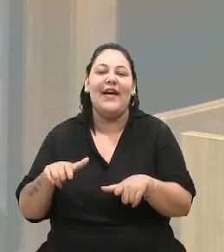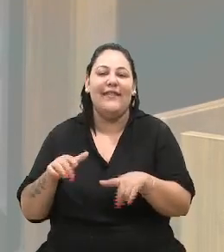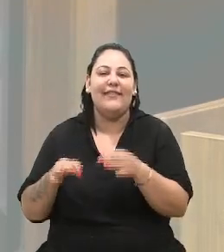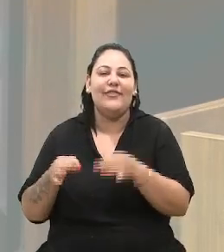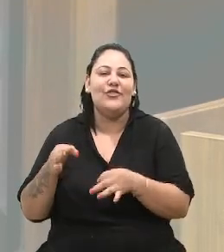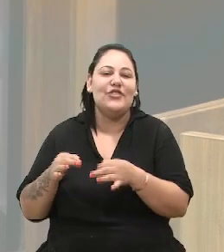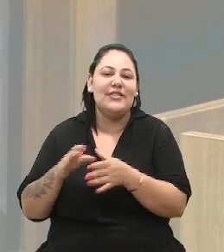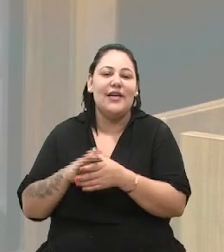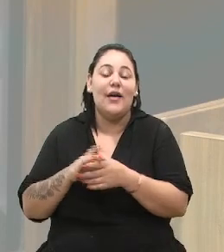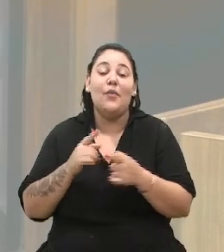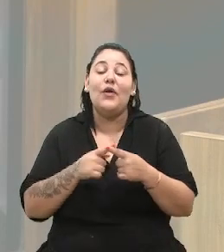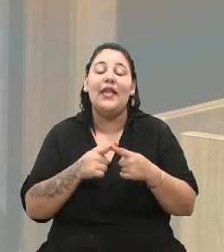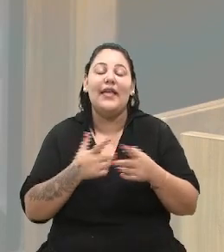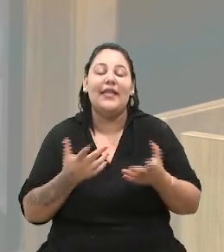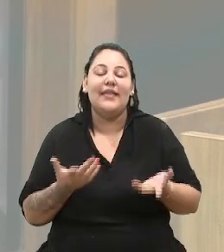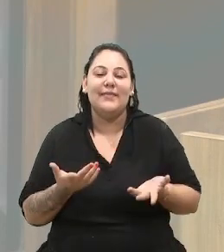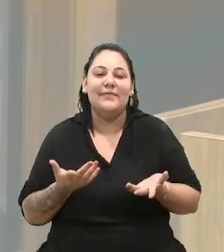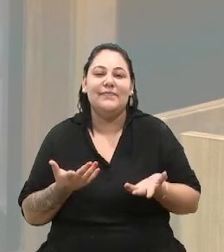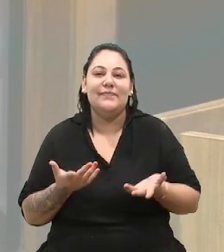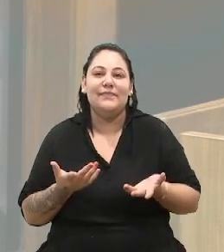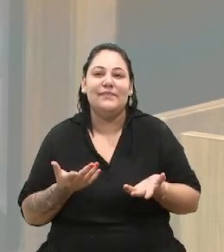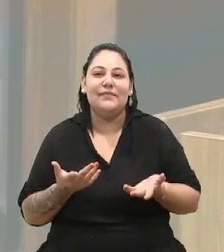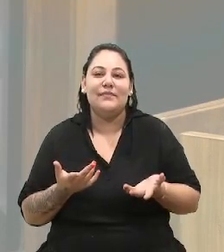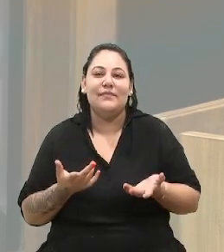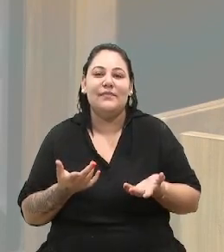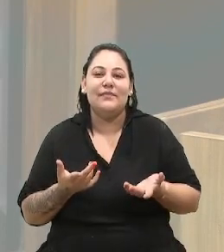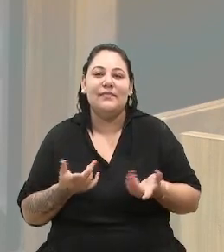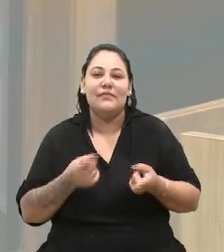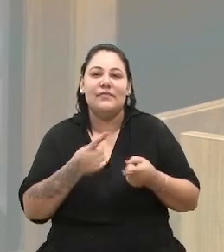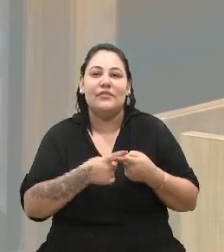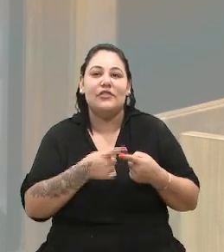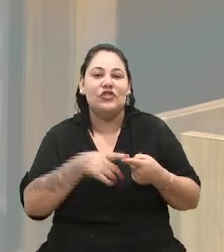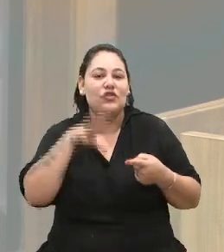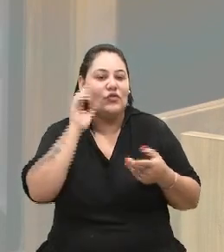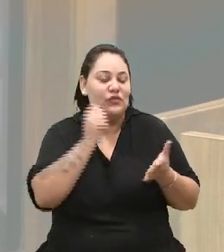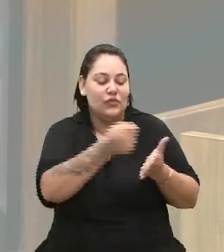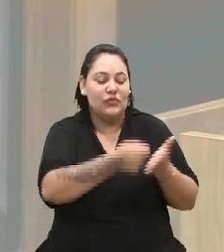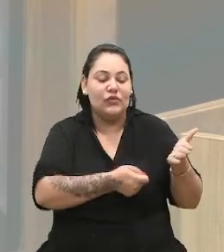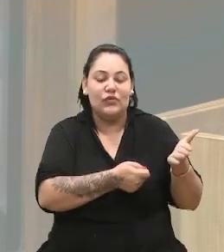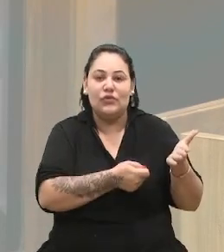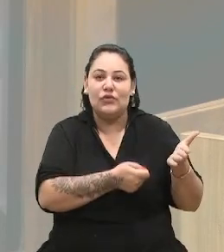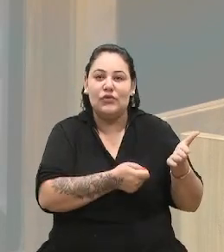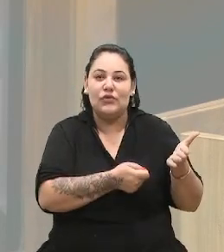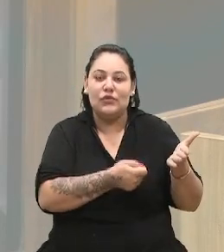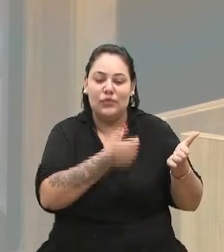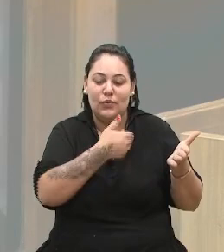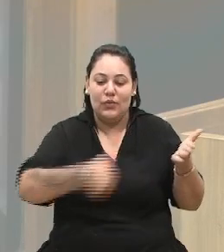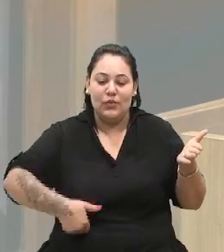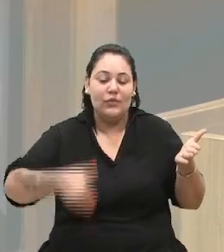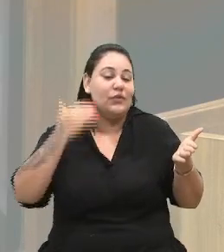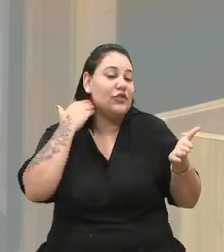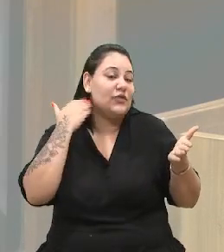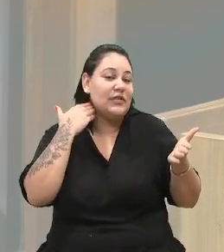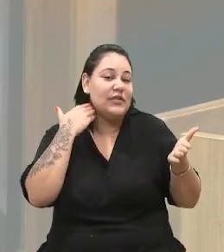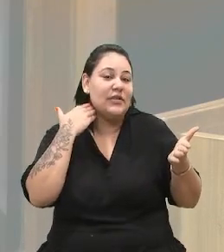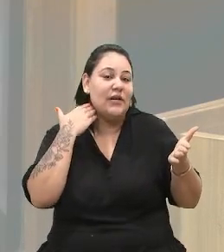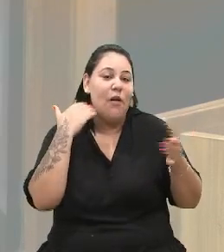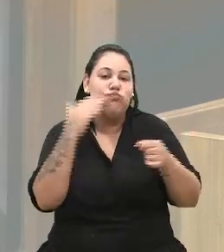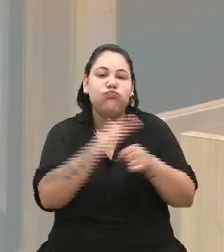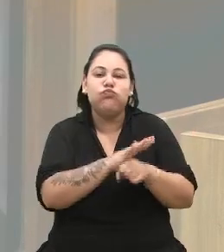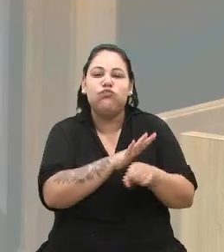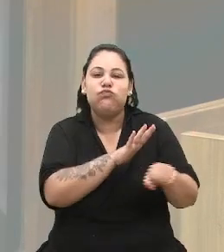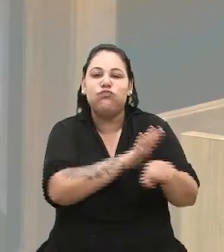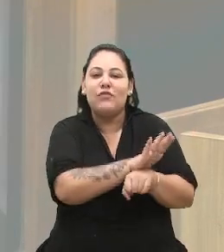que isso também? Por que a gente ouve aqueles concursos públicos para juiz com tantas vagas? Porque tem um plano de